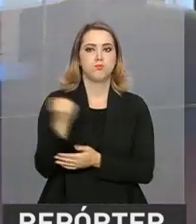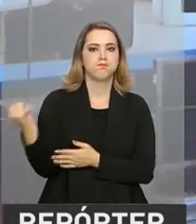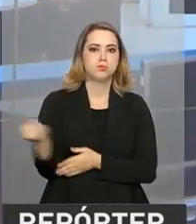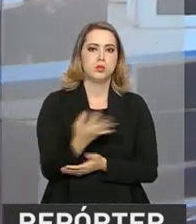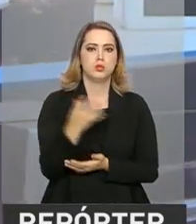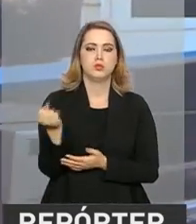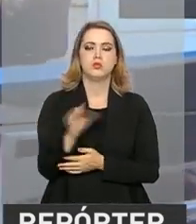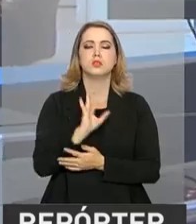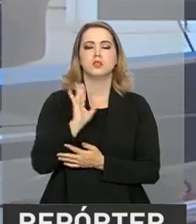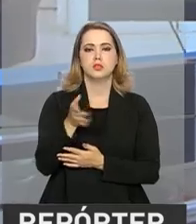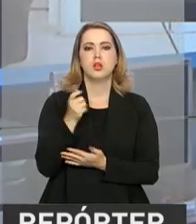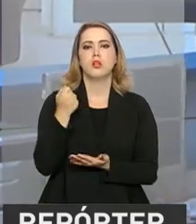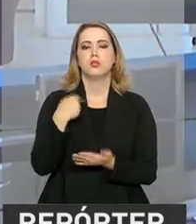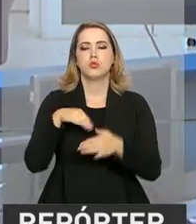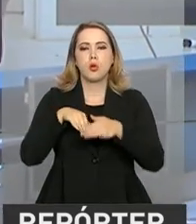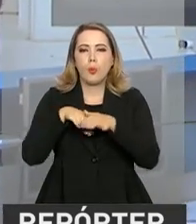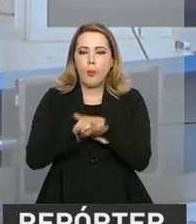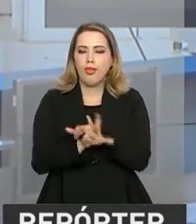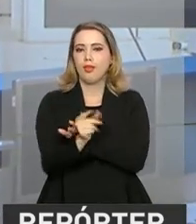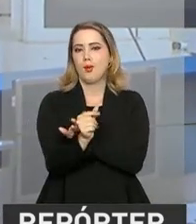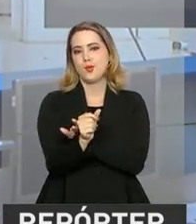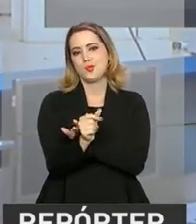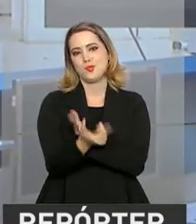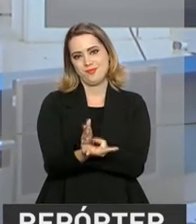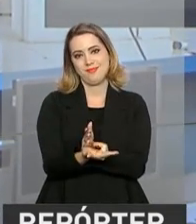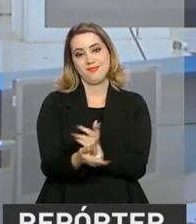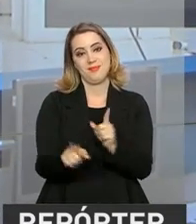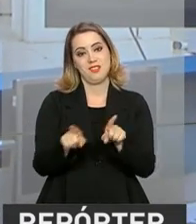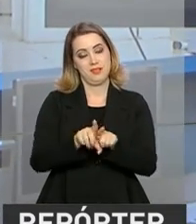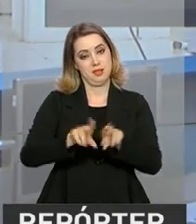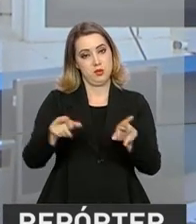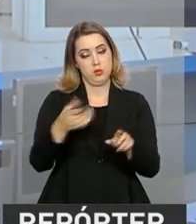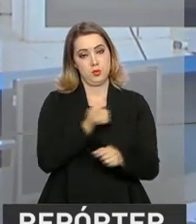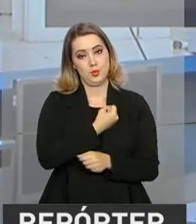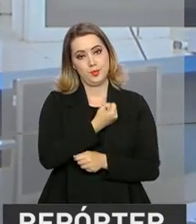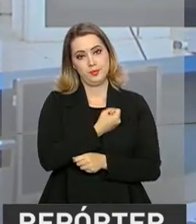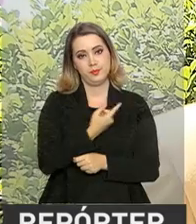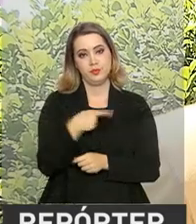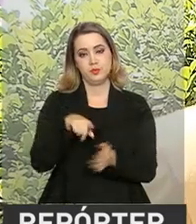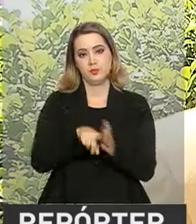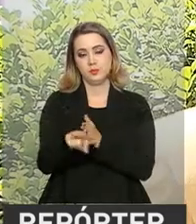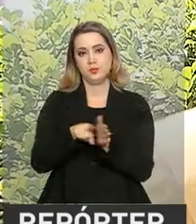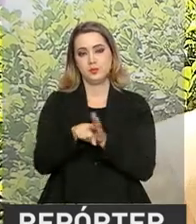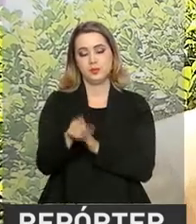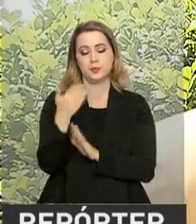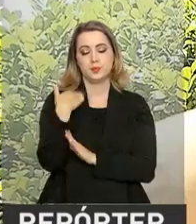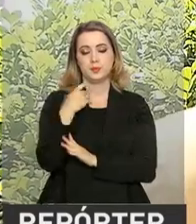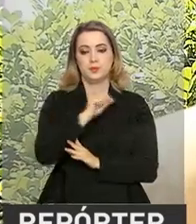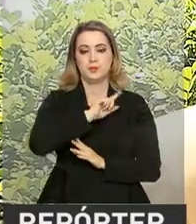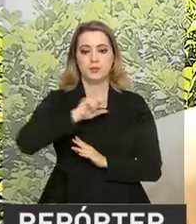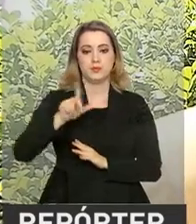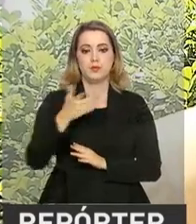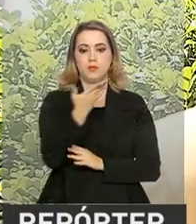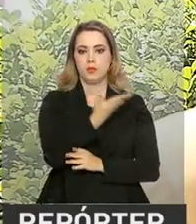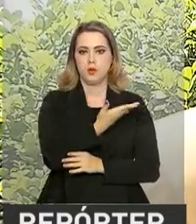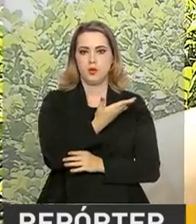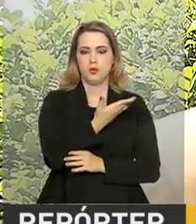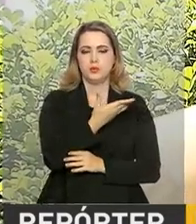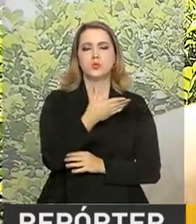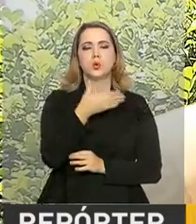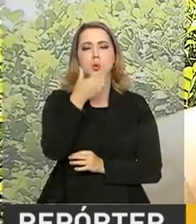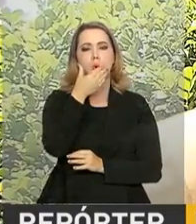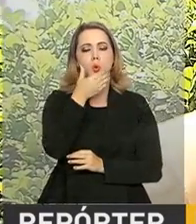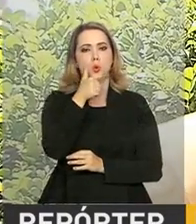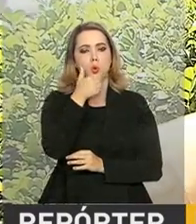deles já até pouparam dinheiro alguma vez na vida. Os dados são de uma pesquisa do Banco Central. Apesar de ser difícil, né? O Wilker tem conta